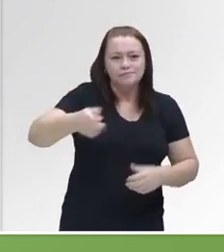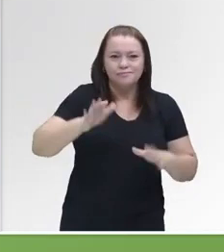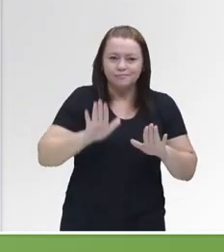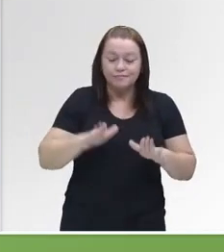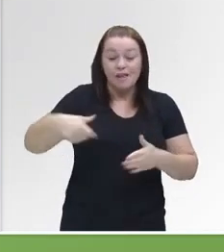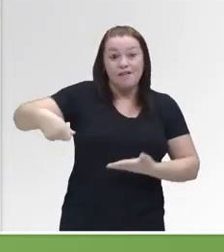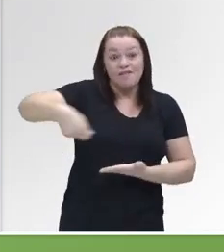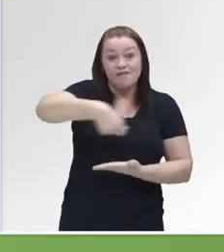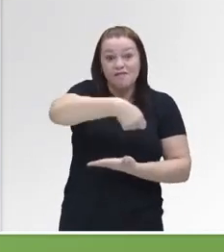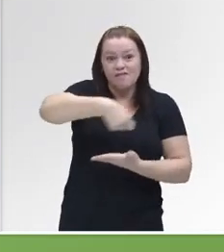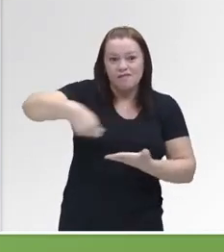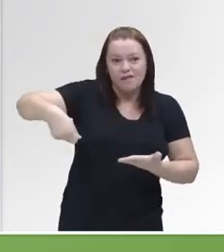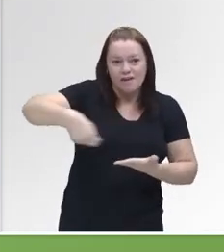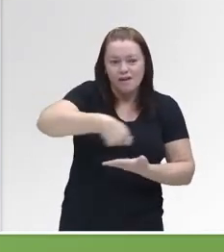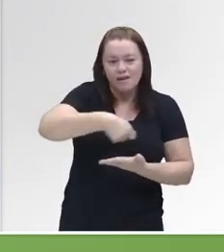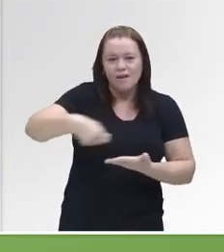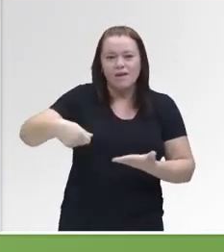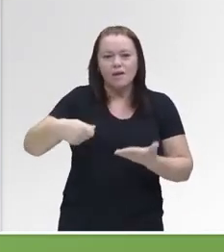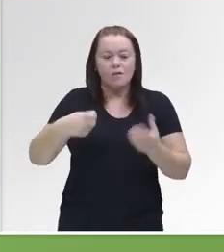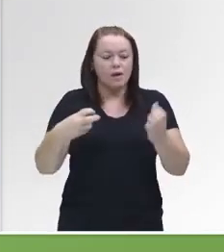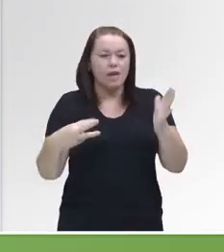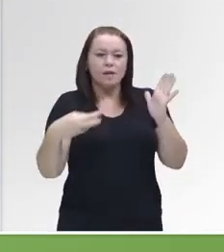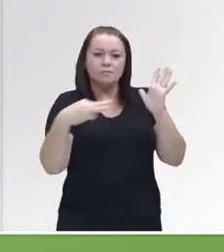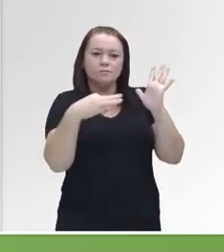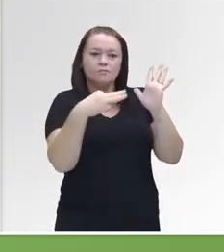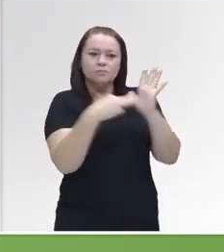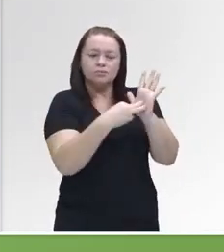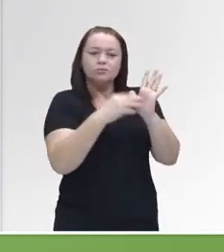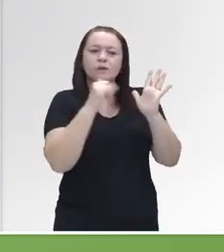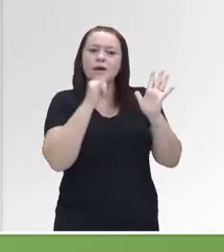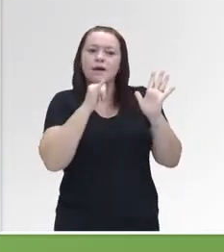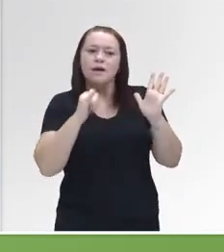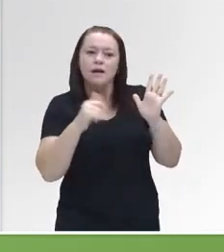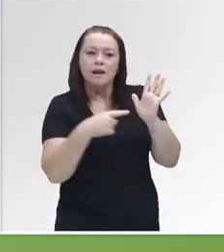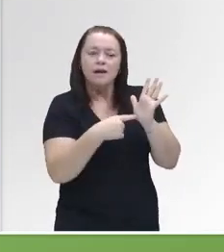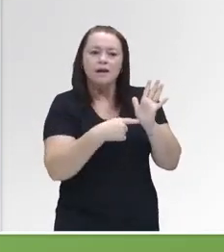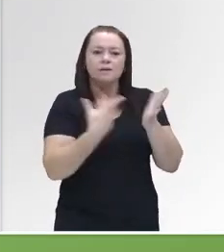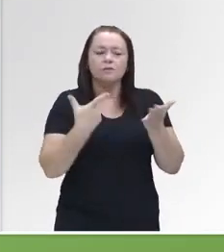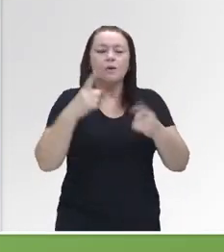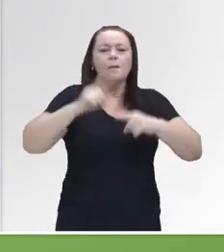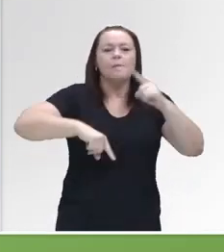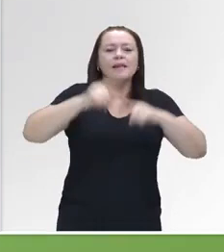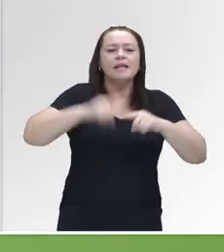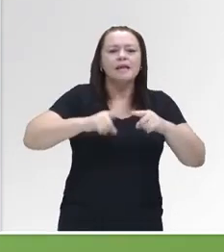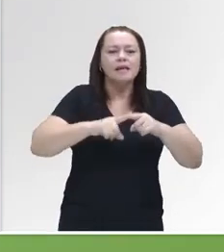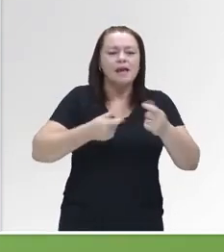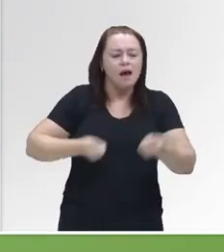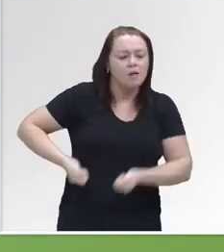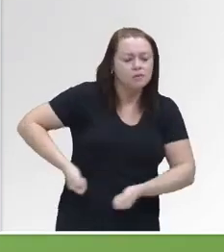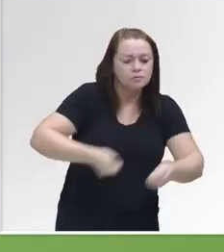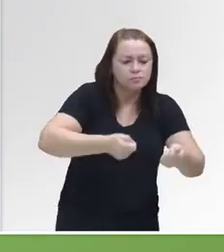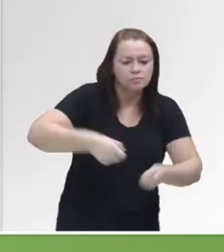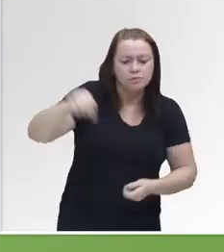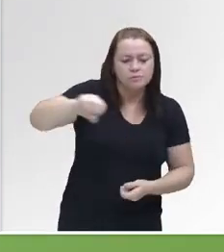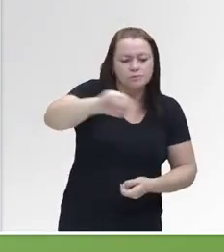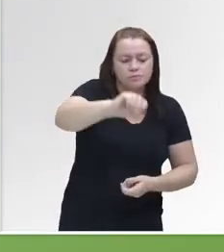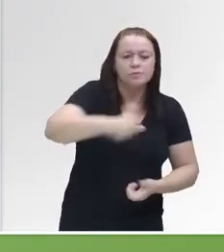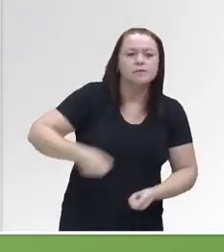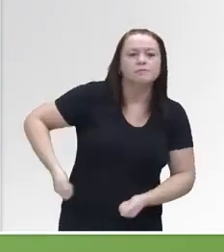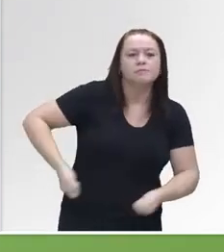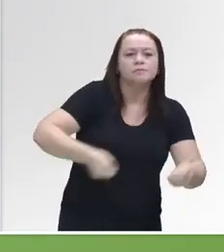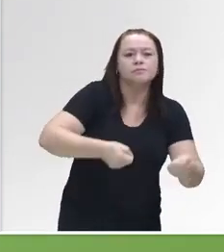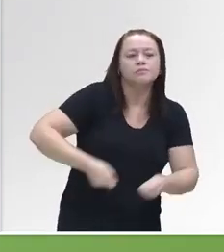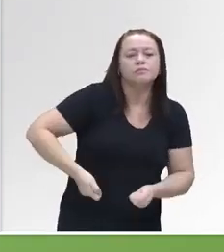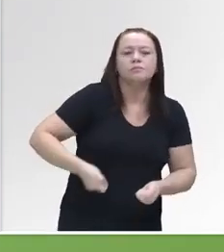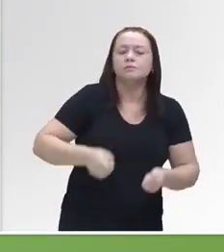tomadas, material de limpeza, né? Material de limpeza não pode estar a alcance de